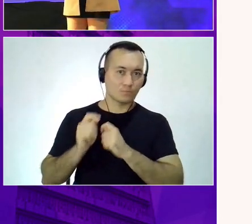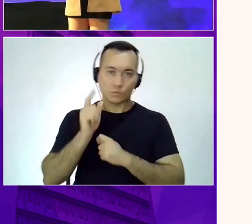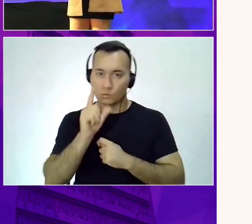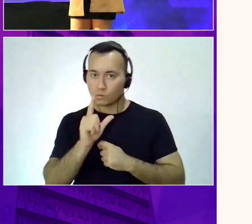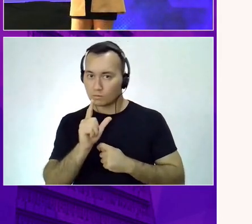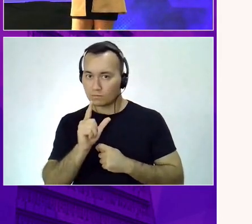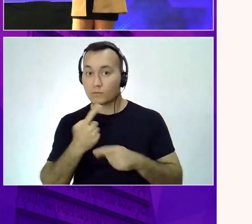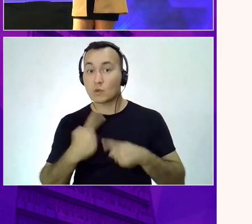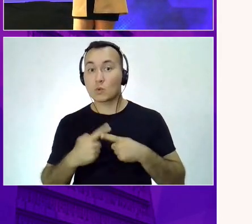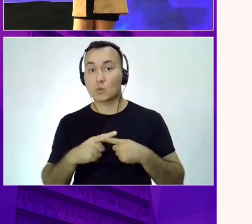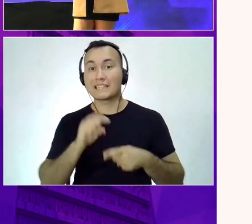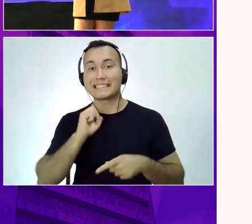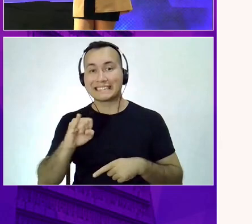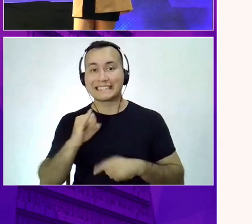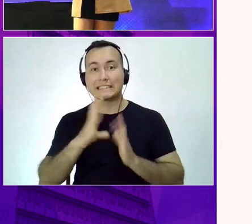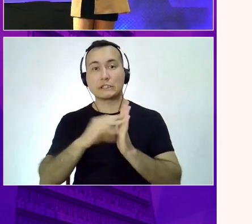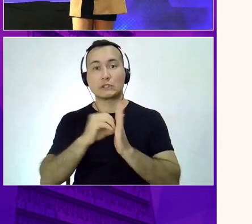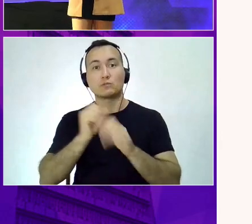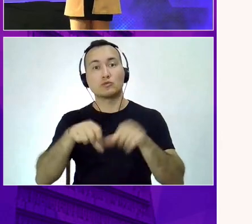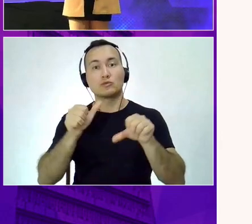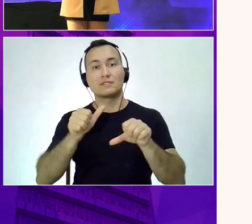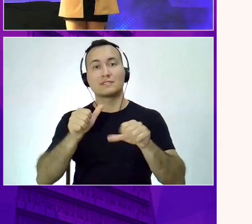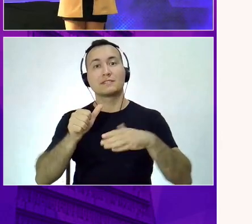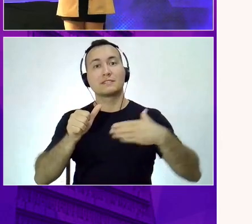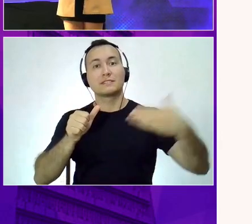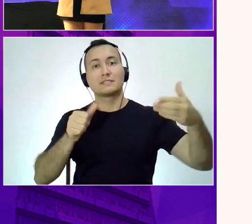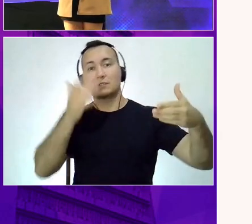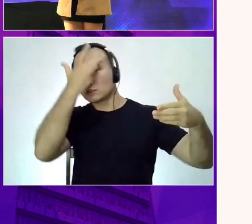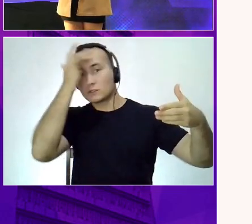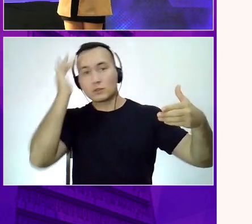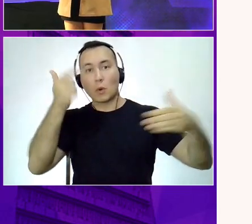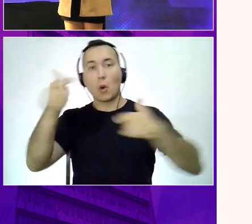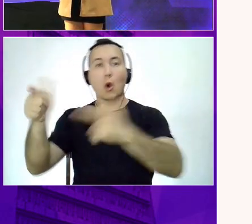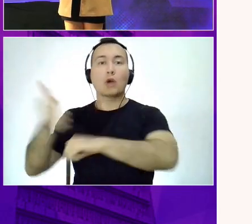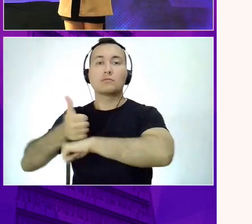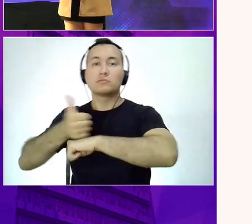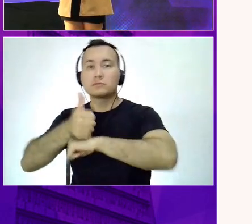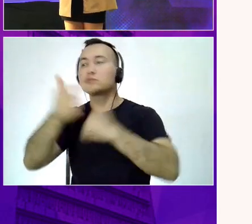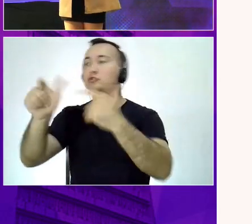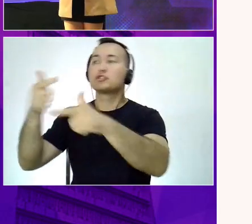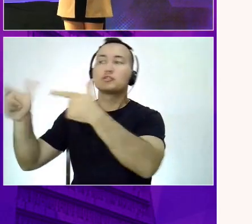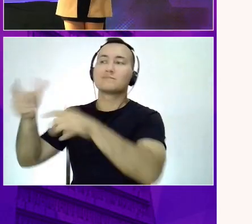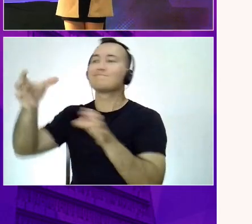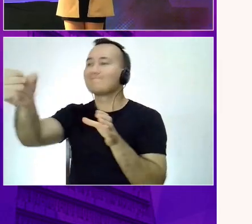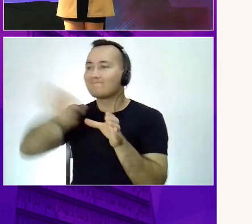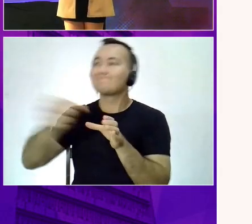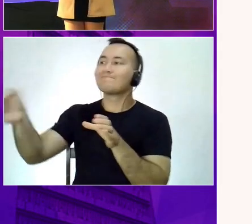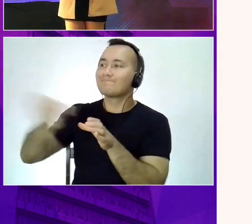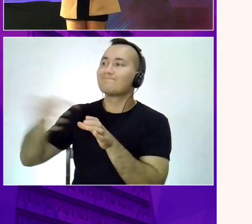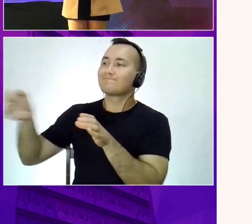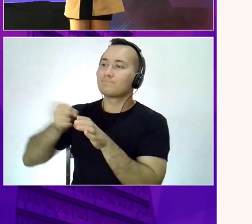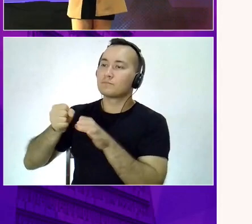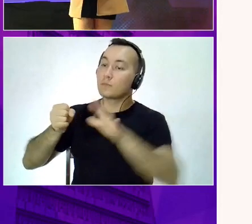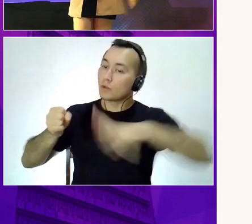vê e que as pessoas às vezes ficam muito ali focadas no desenvolvimento individual e não medem o impacto no todo.